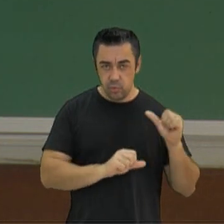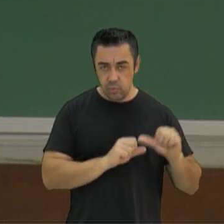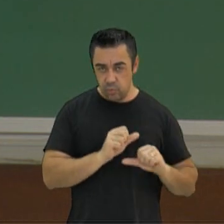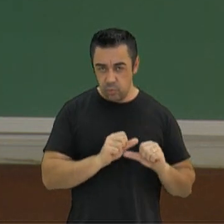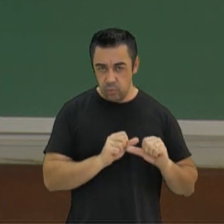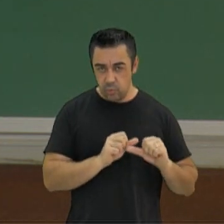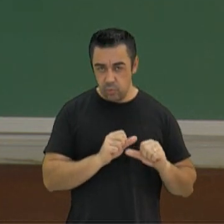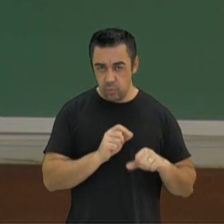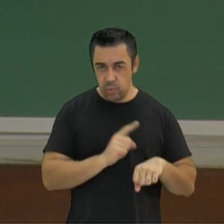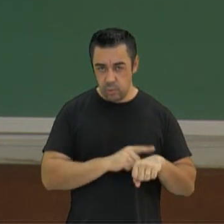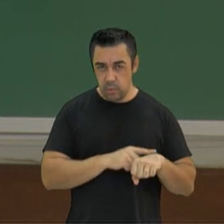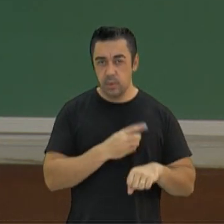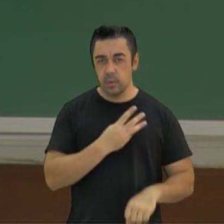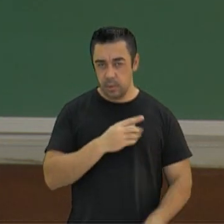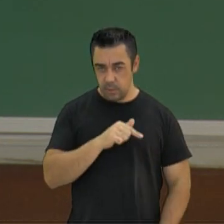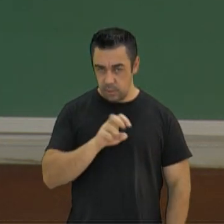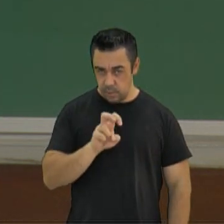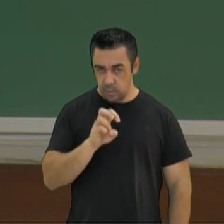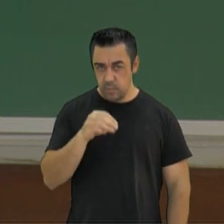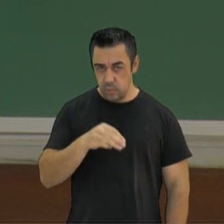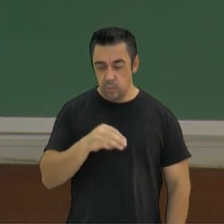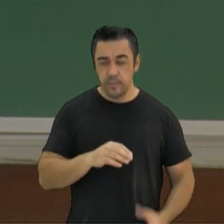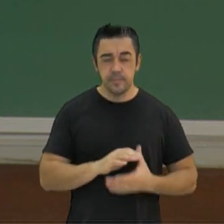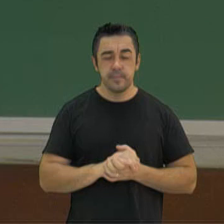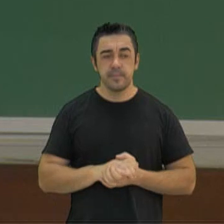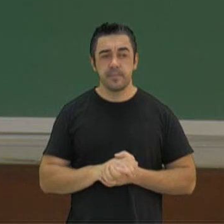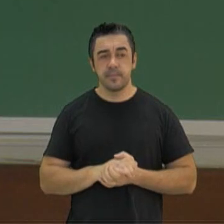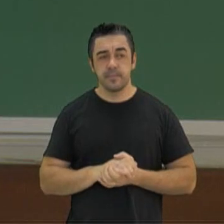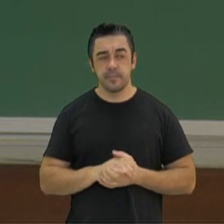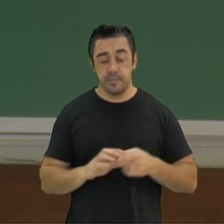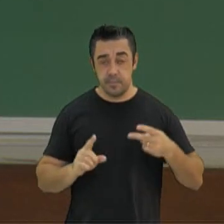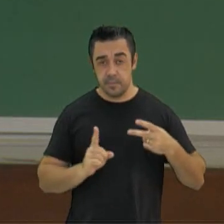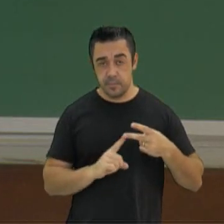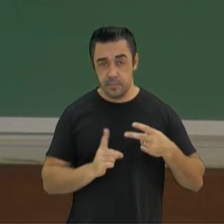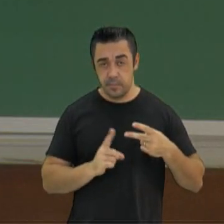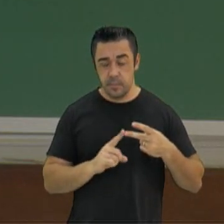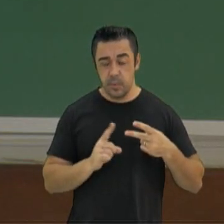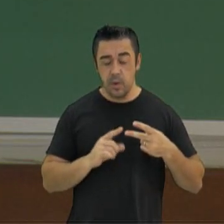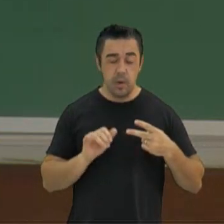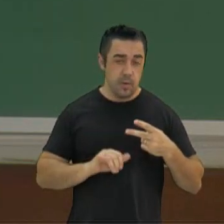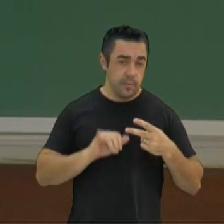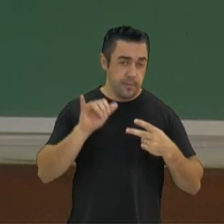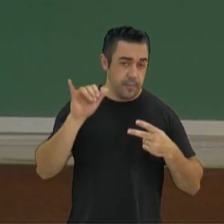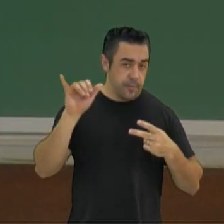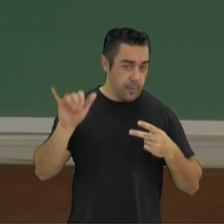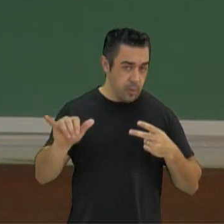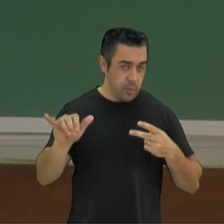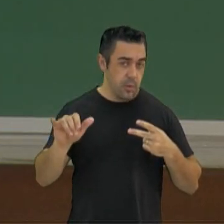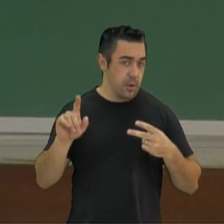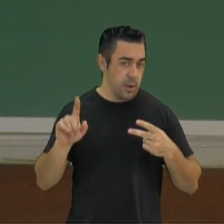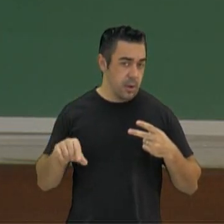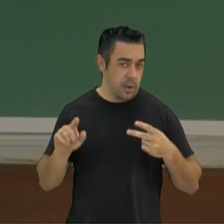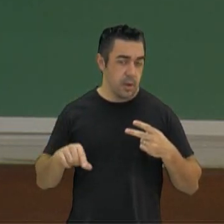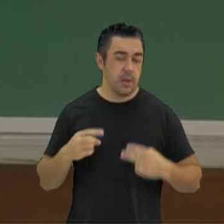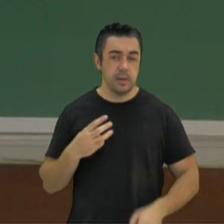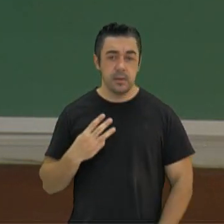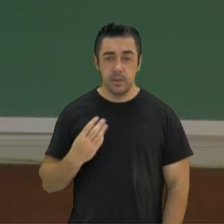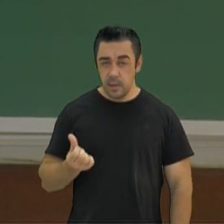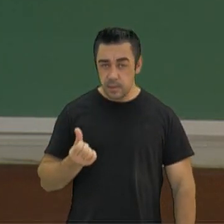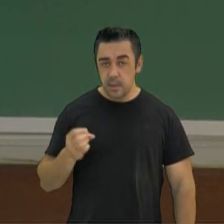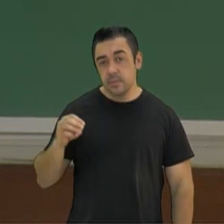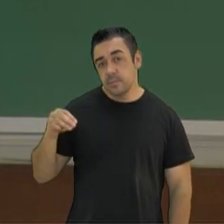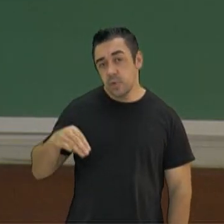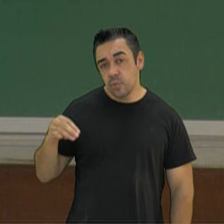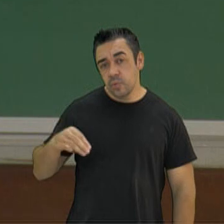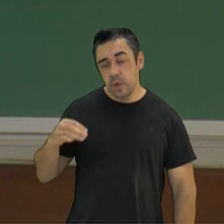mesmo? 375, né? Lembra? O intervalo entre os voos, que é a razão, é 36